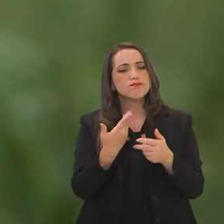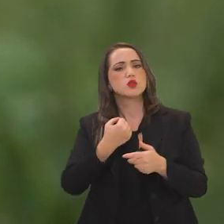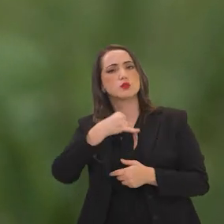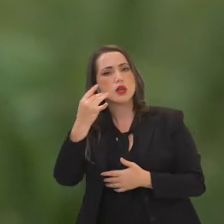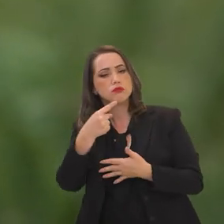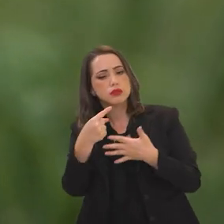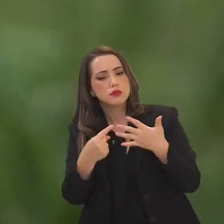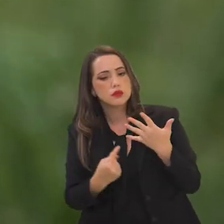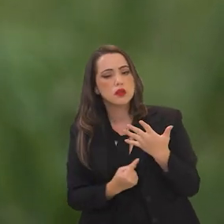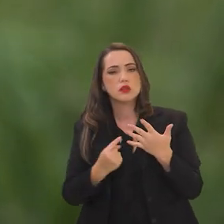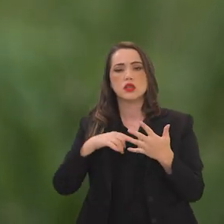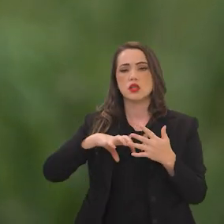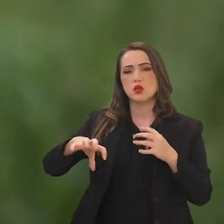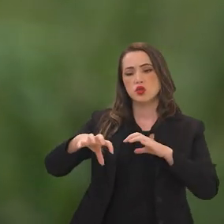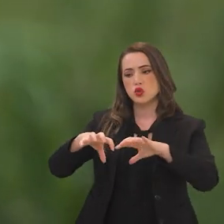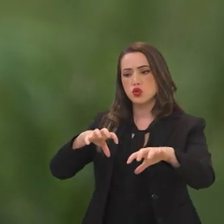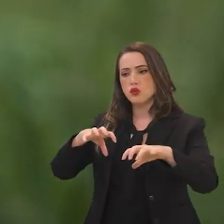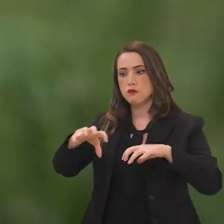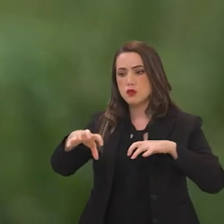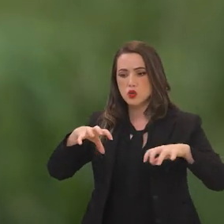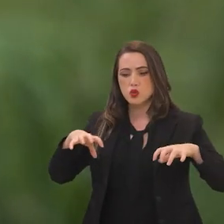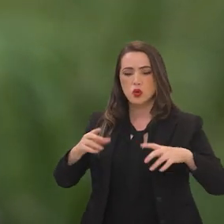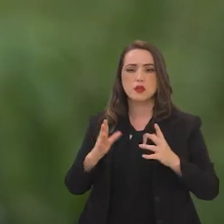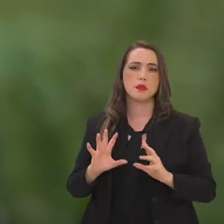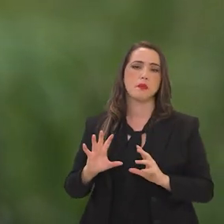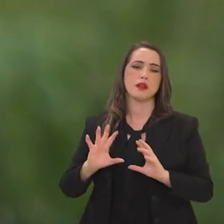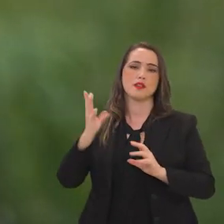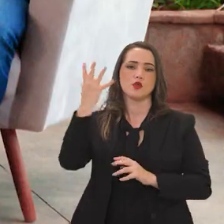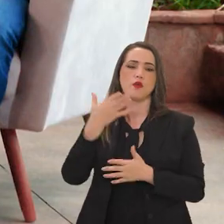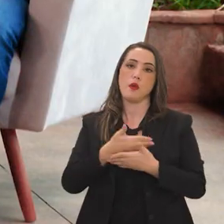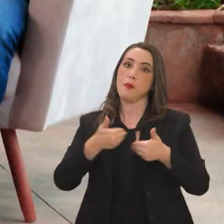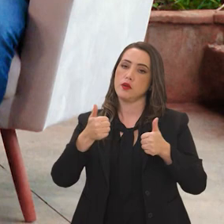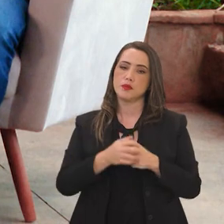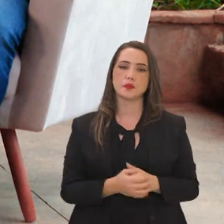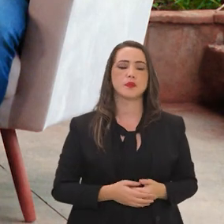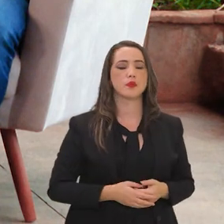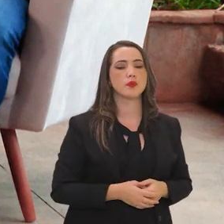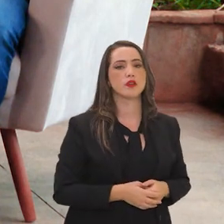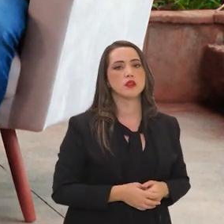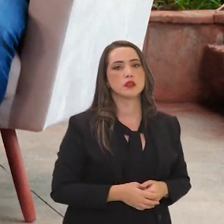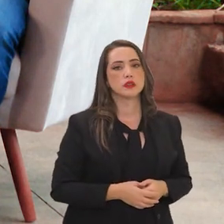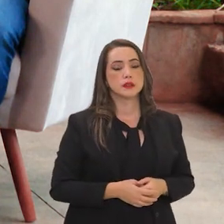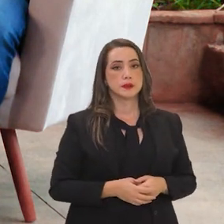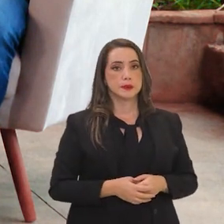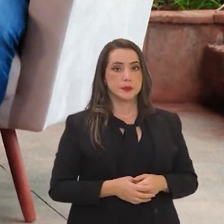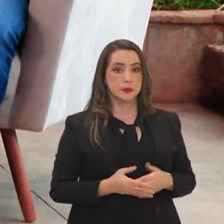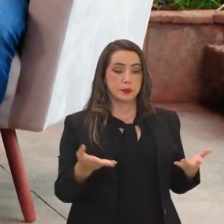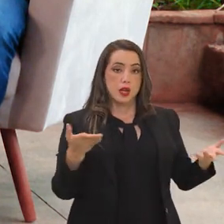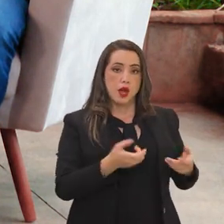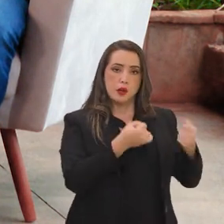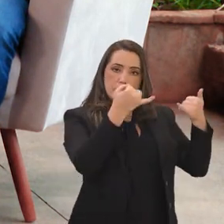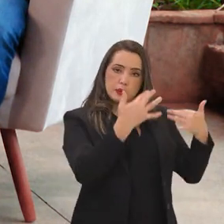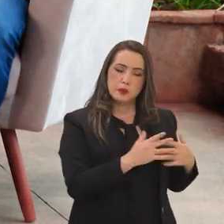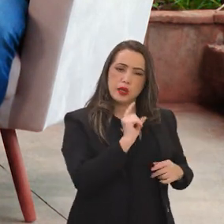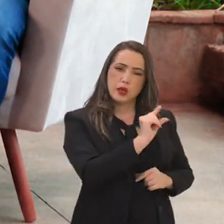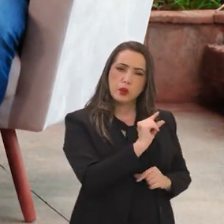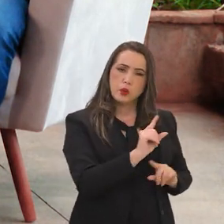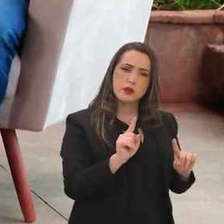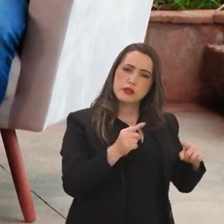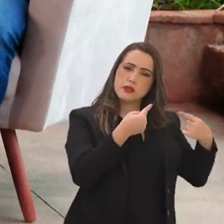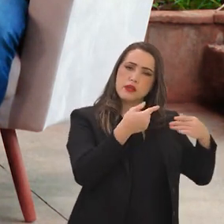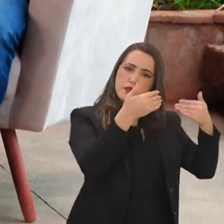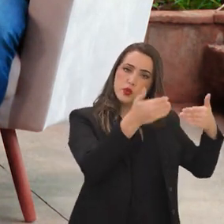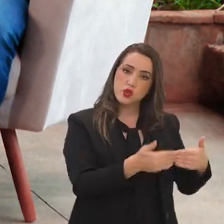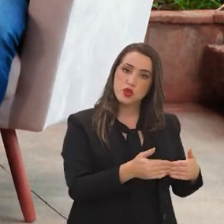maior de ferramentas e divisões para gerar melhores Soluções agora falando um pouquinho desses